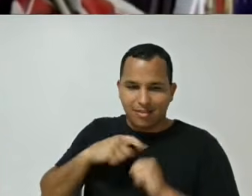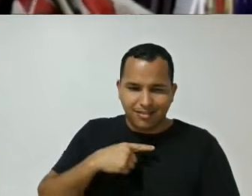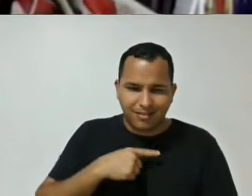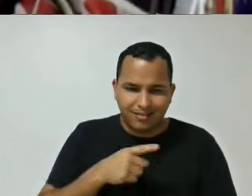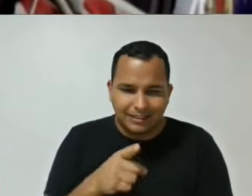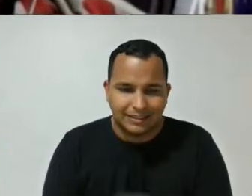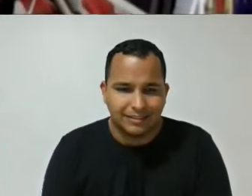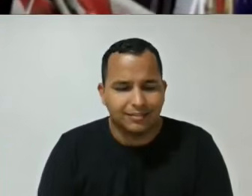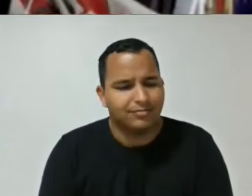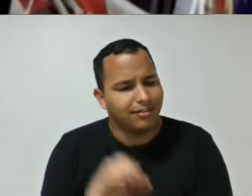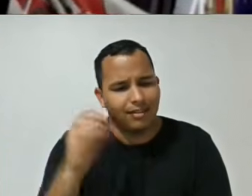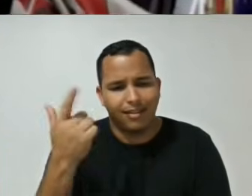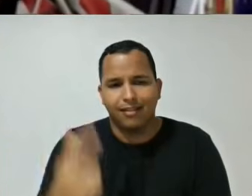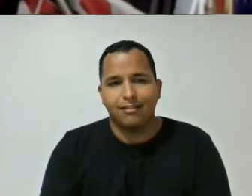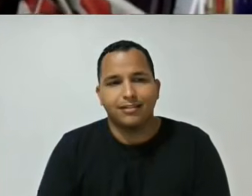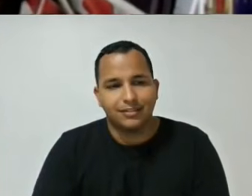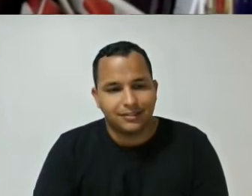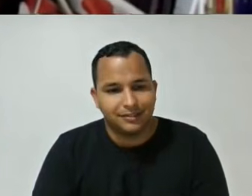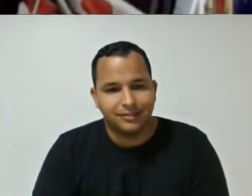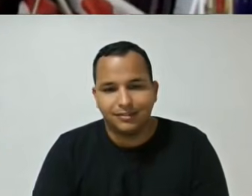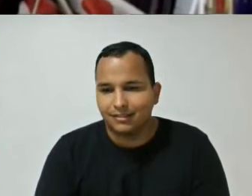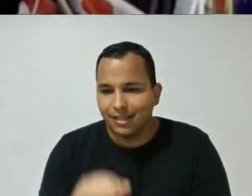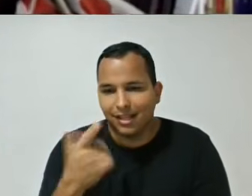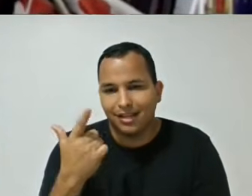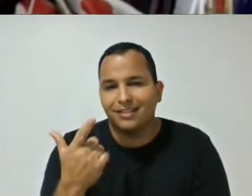Bernardo? Claro, nossa, que isso.